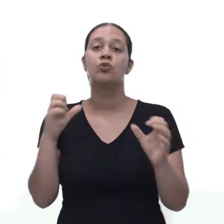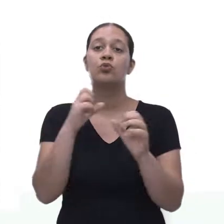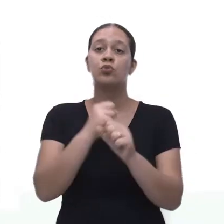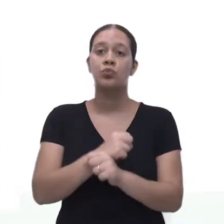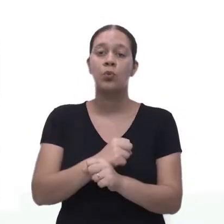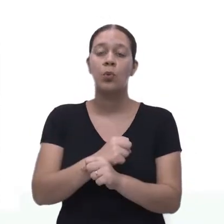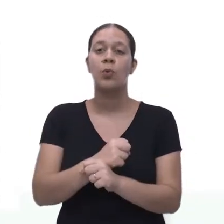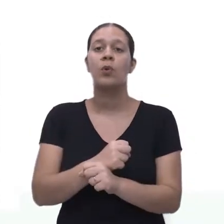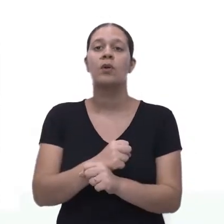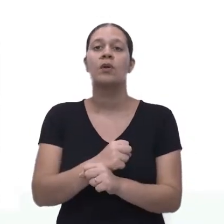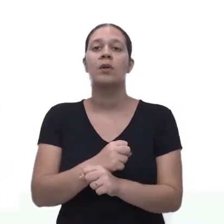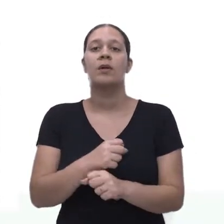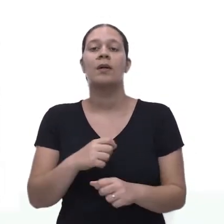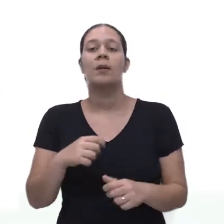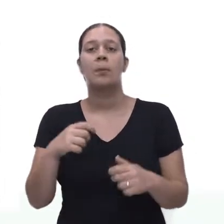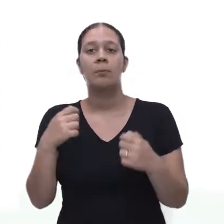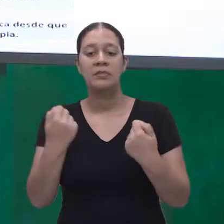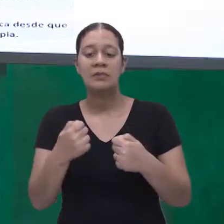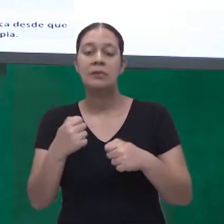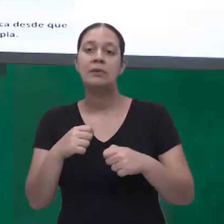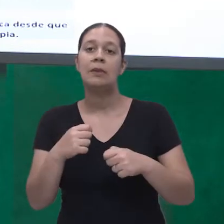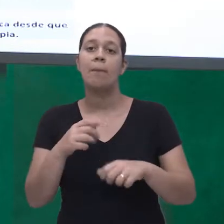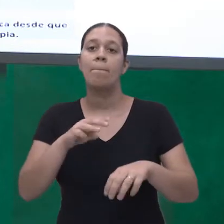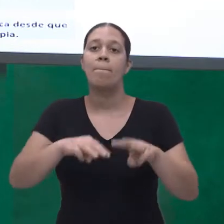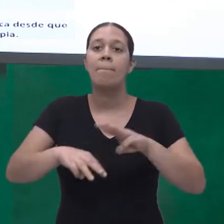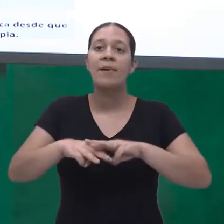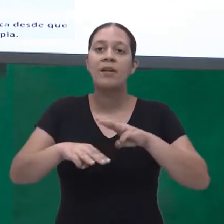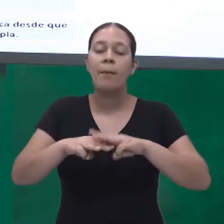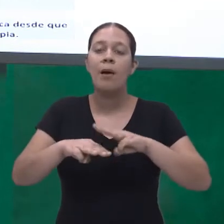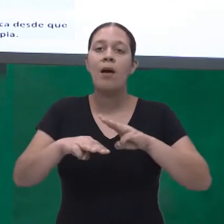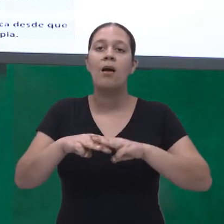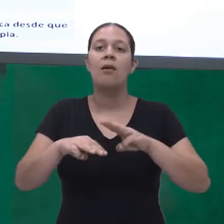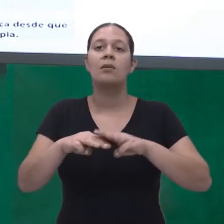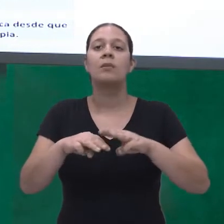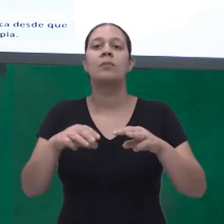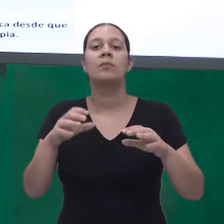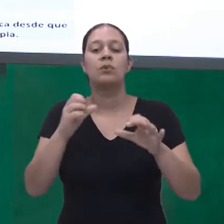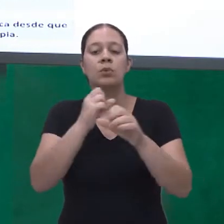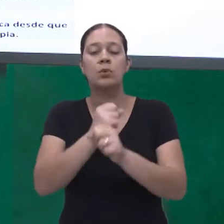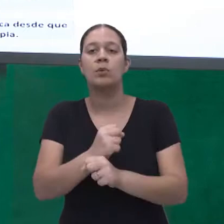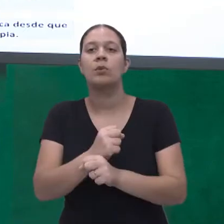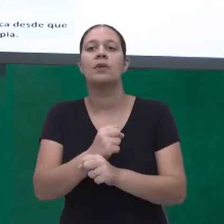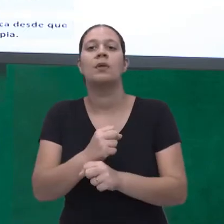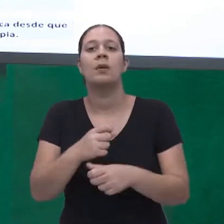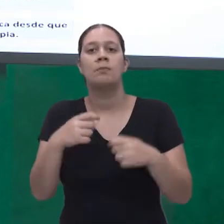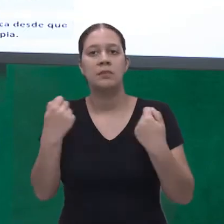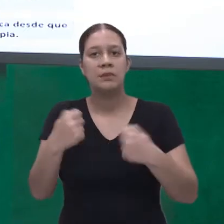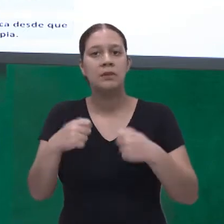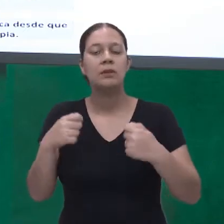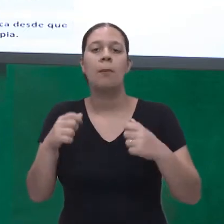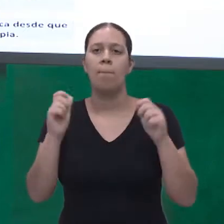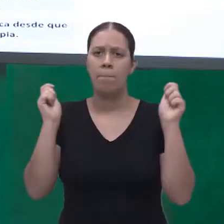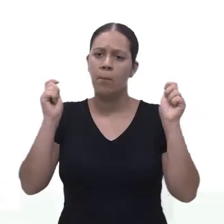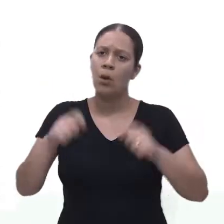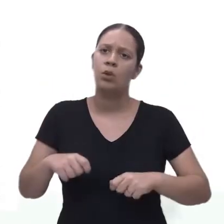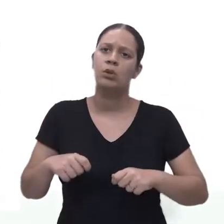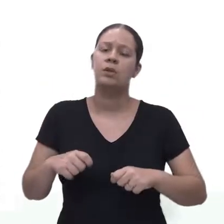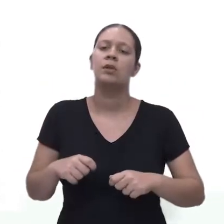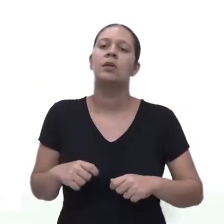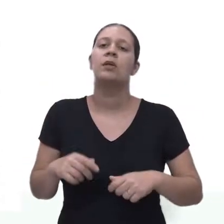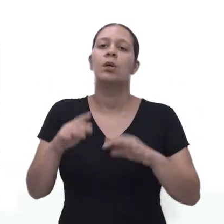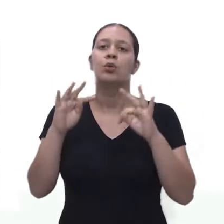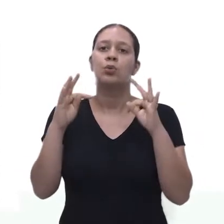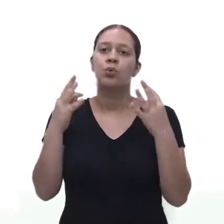fossem equações matemáticas. Então a gente pode fazer um somatório dessas equações. Todas